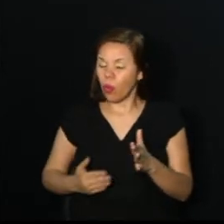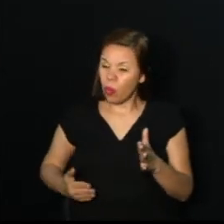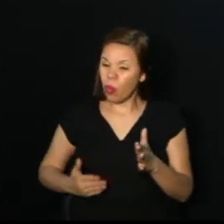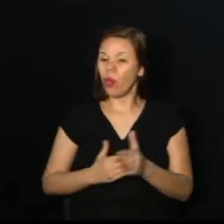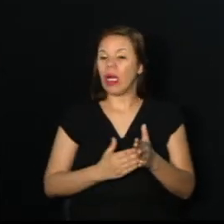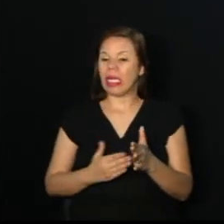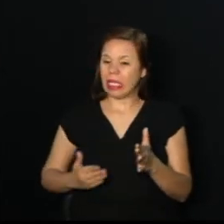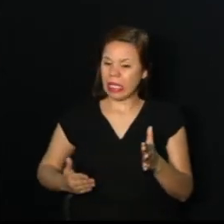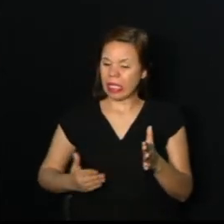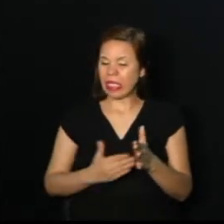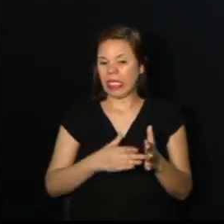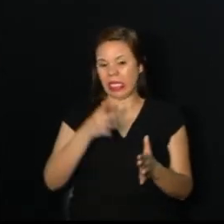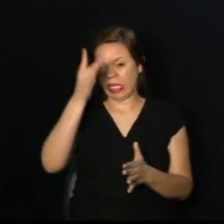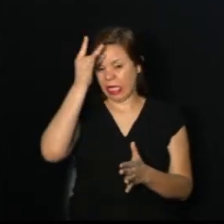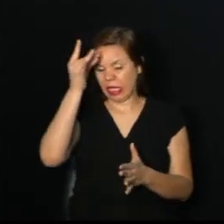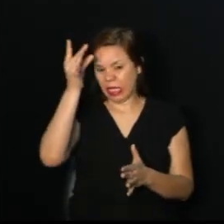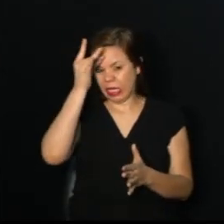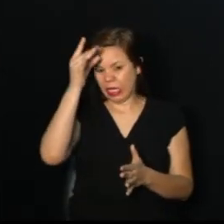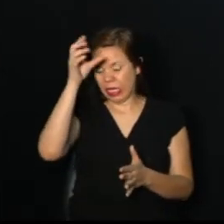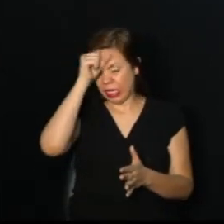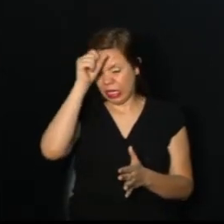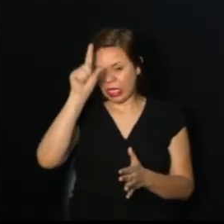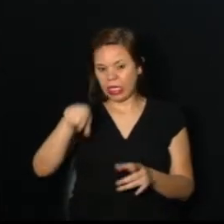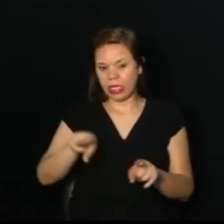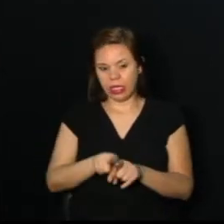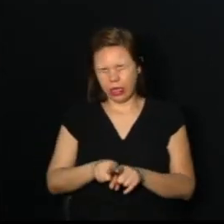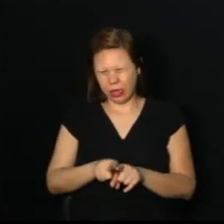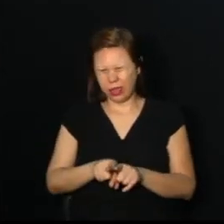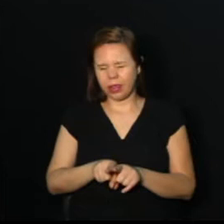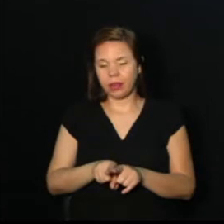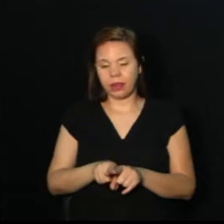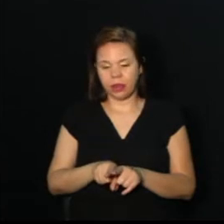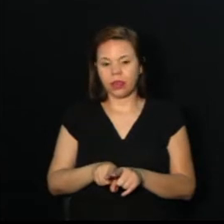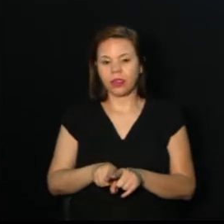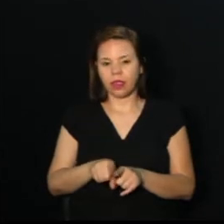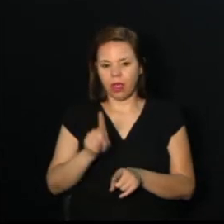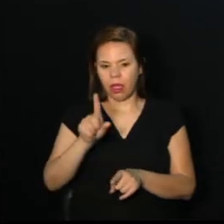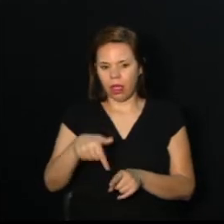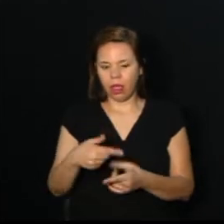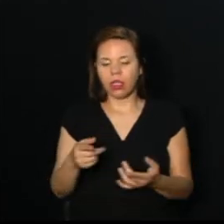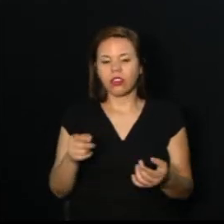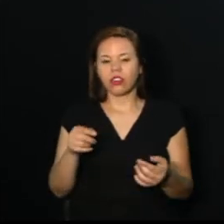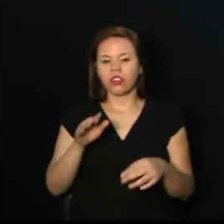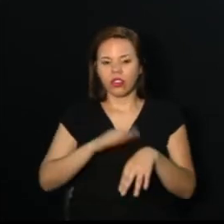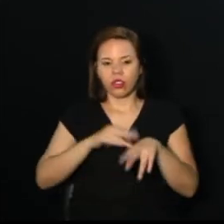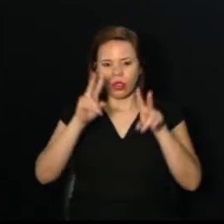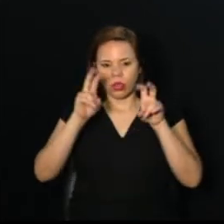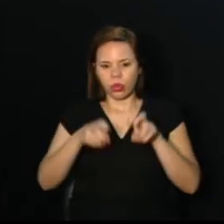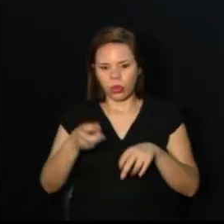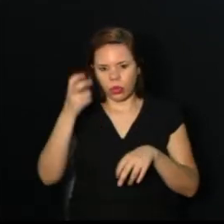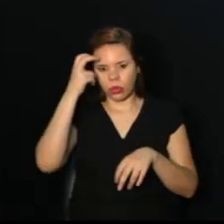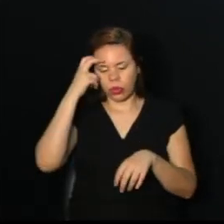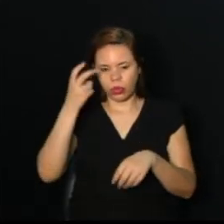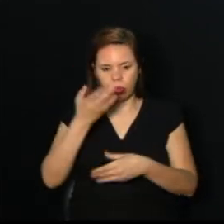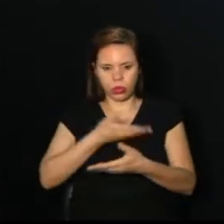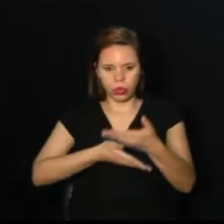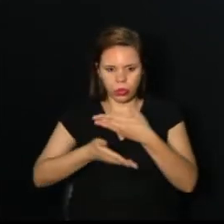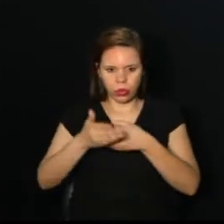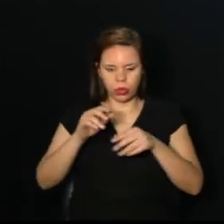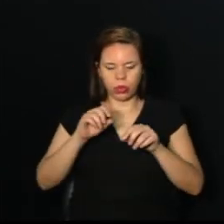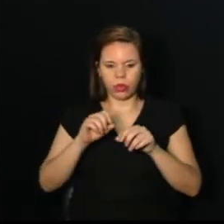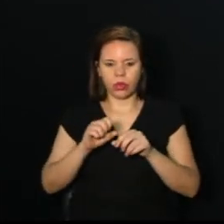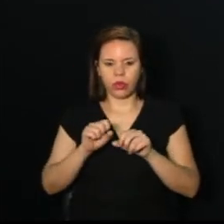de aprender. Está também relacionado a problemas de ordem cultural, social e